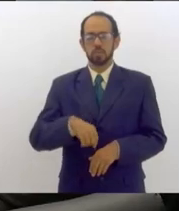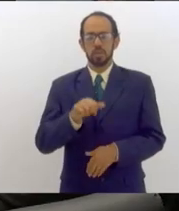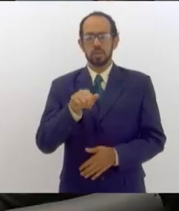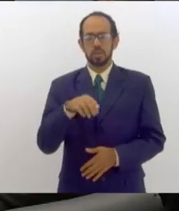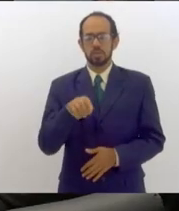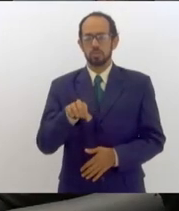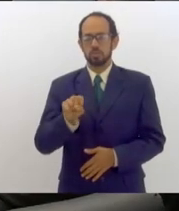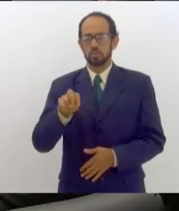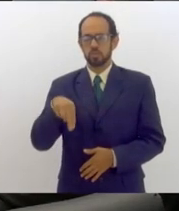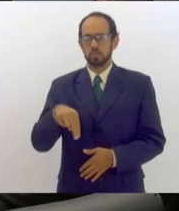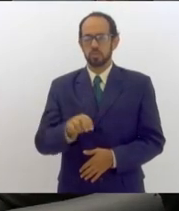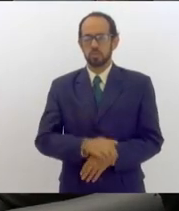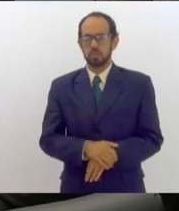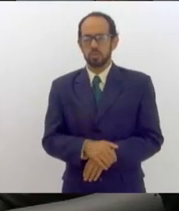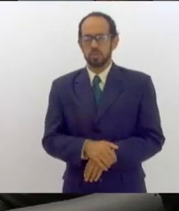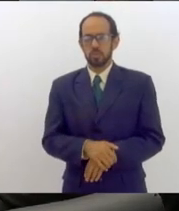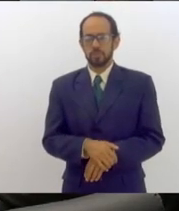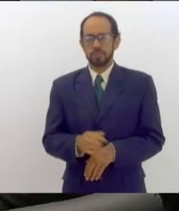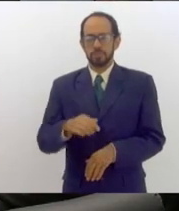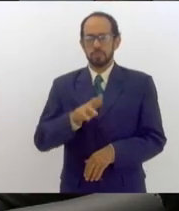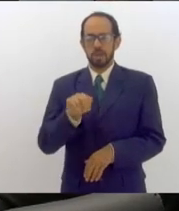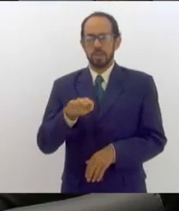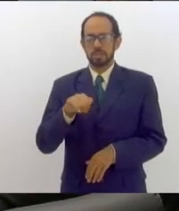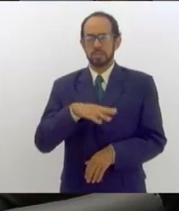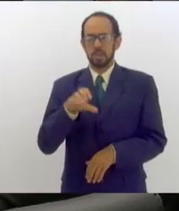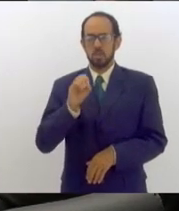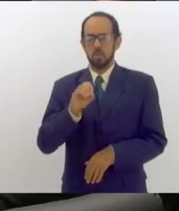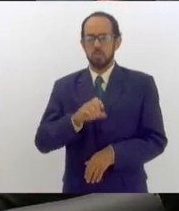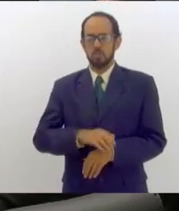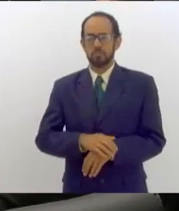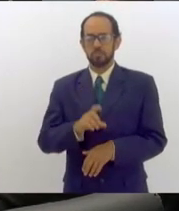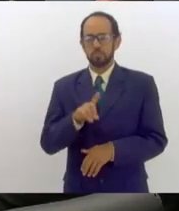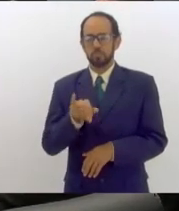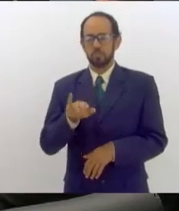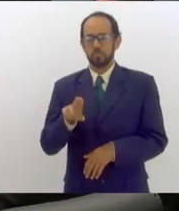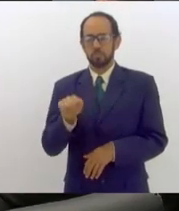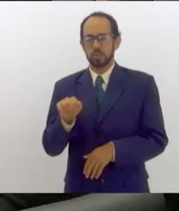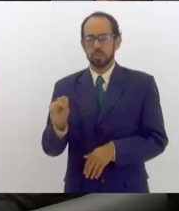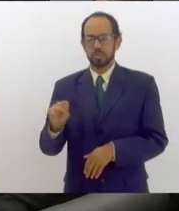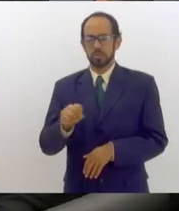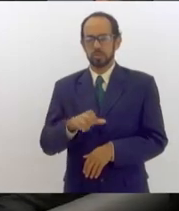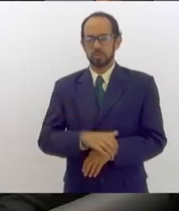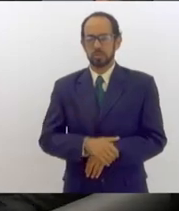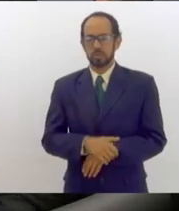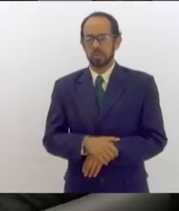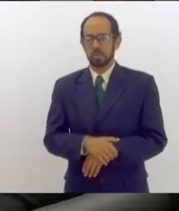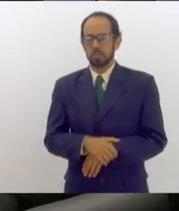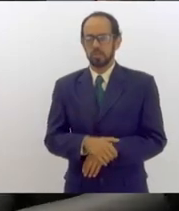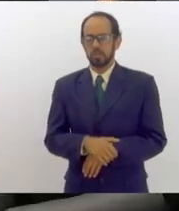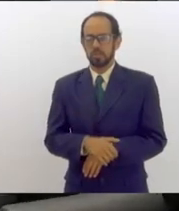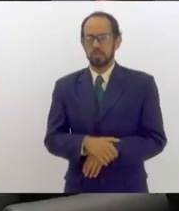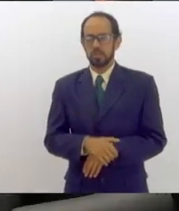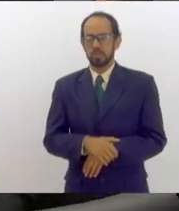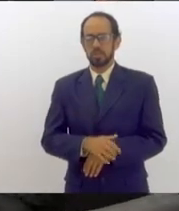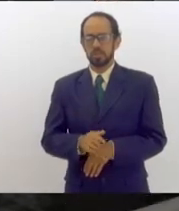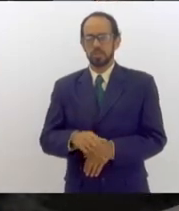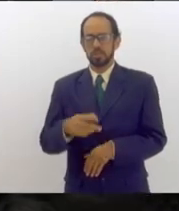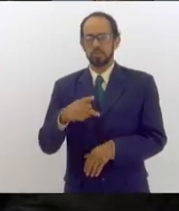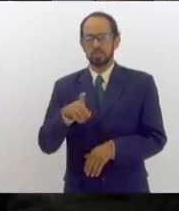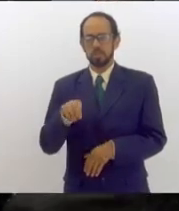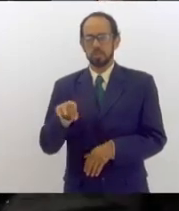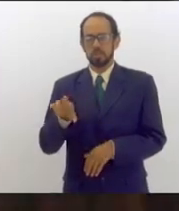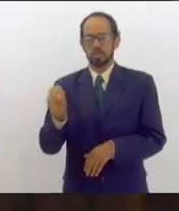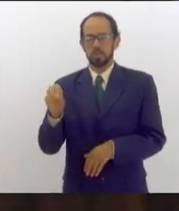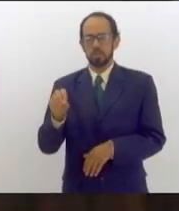brasão Deputado Dionísio Lins Deputado Douglas ruas deputado Pedro Dr Pedro